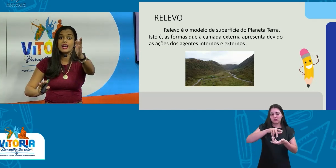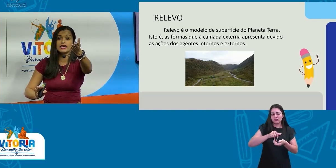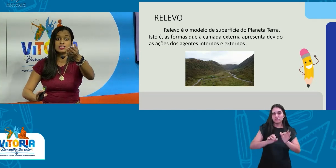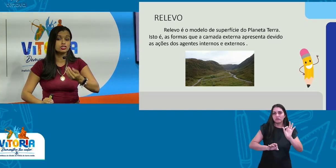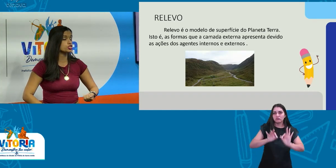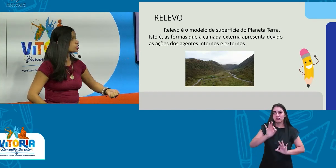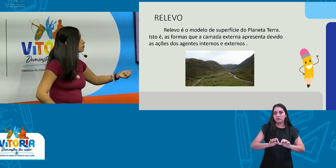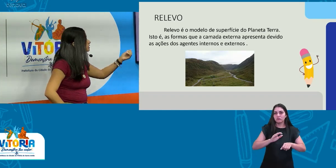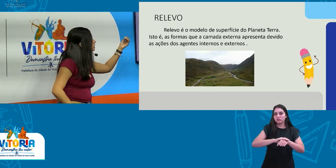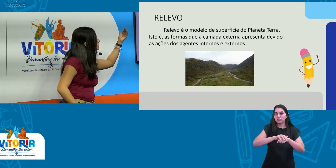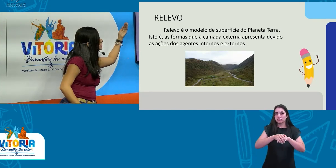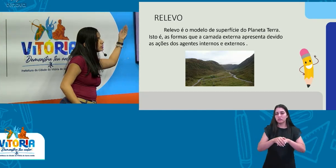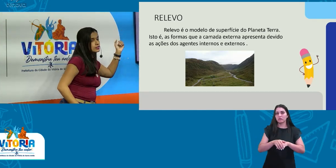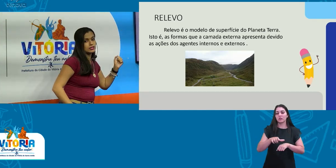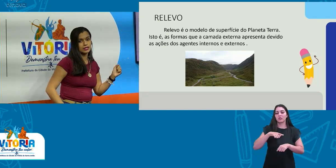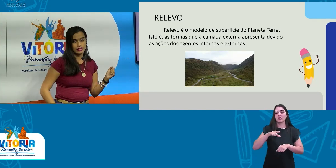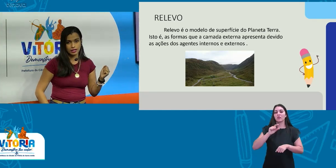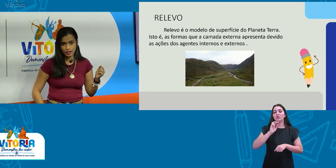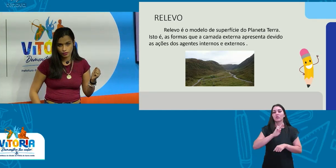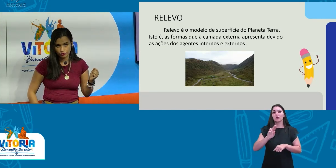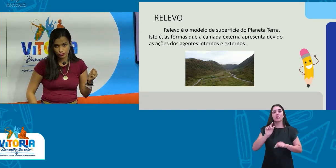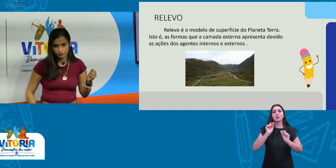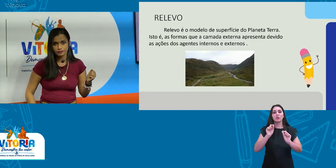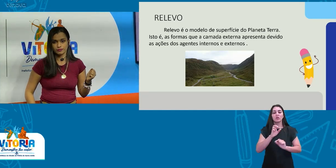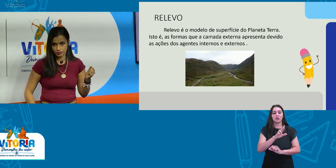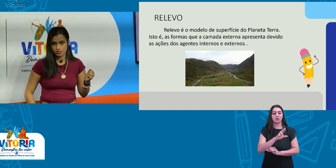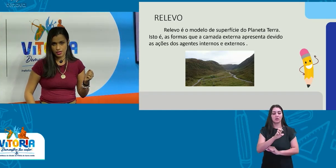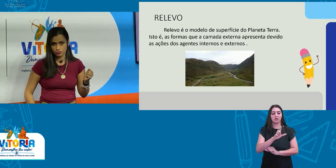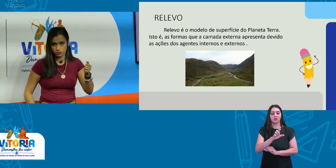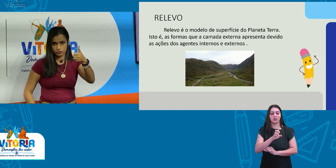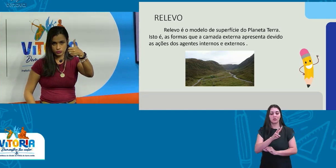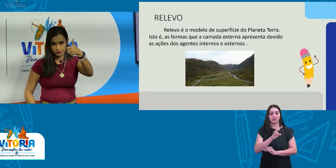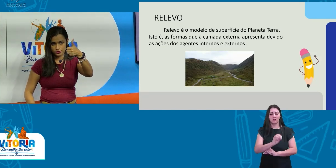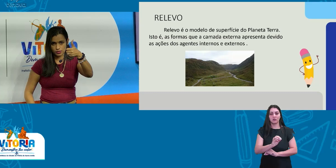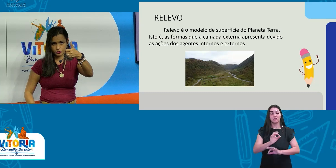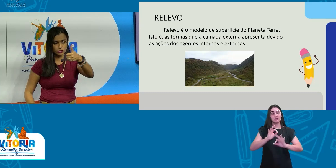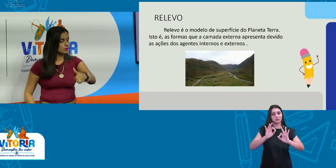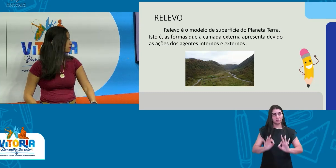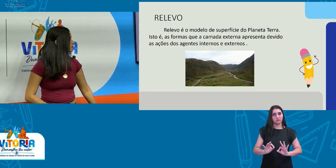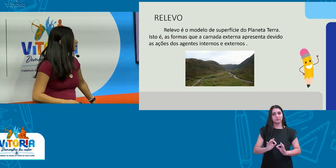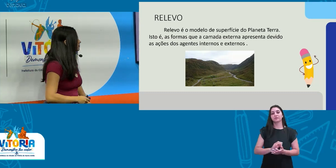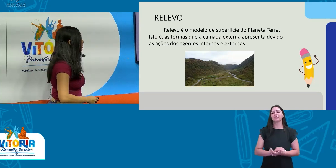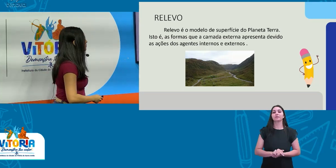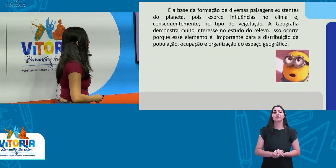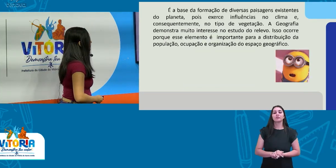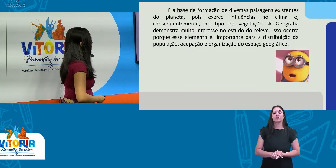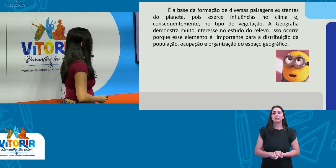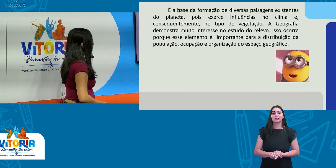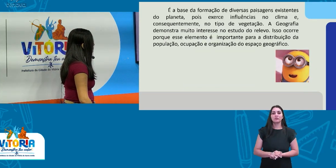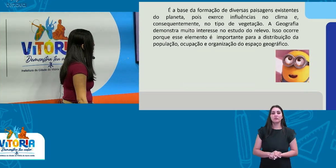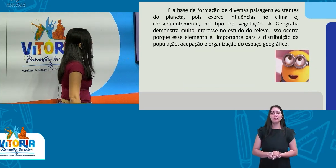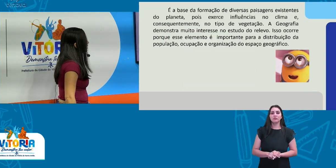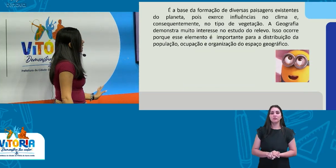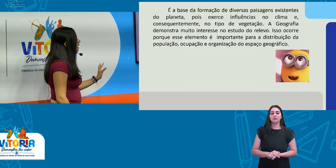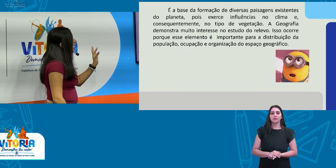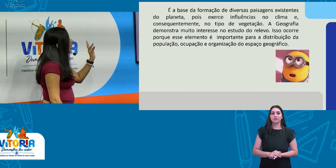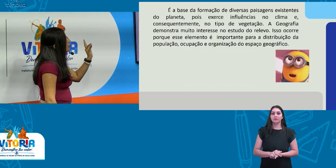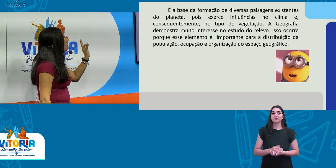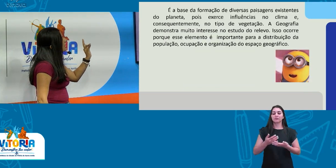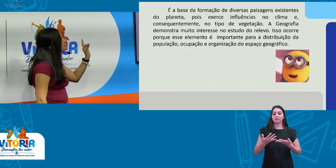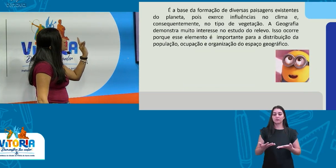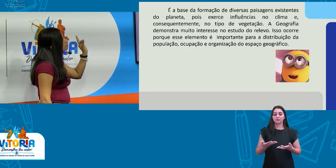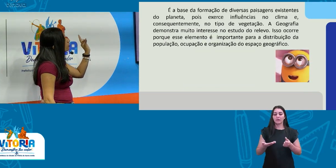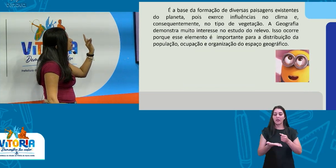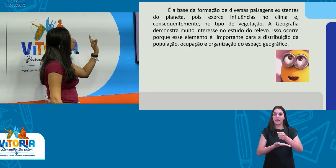formando é que a gente chama de relevo. Tá certo? Captou? Vamos lá. É